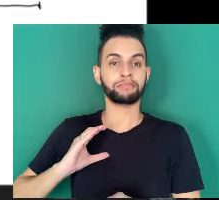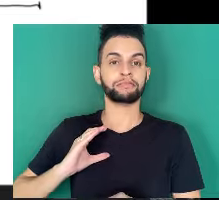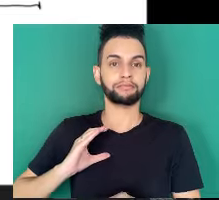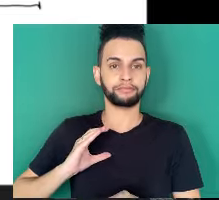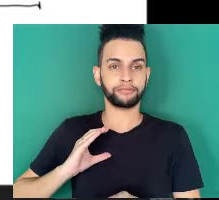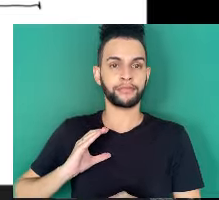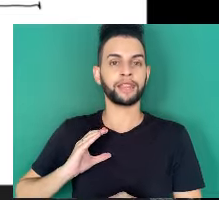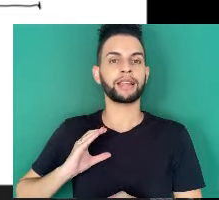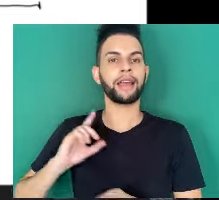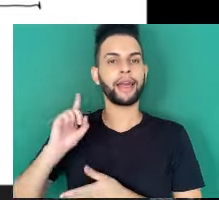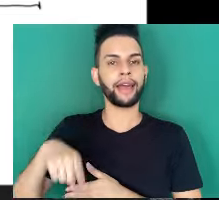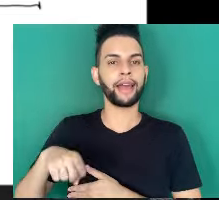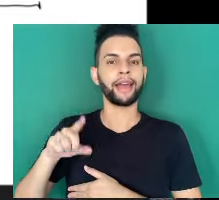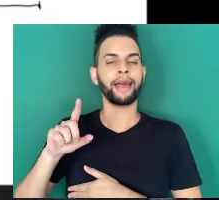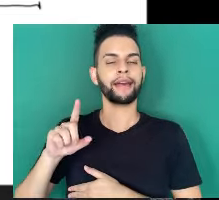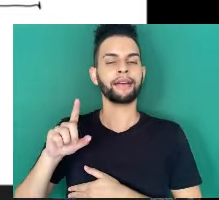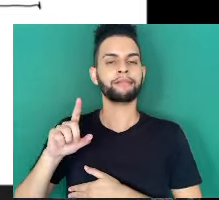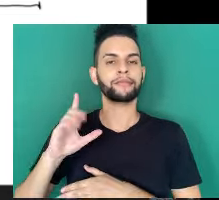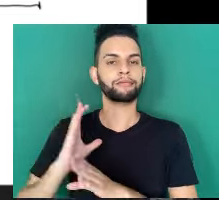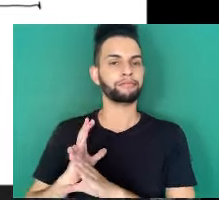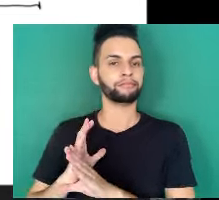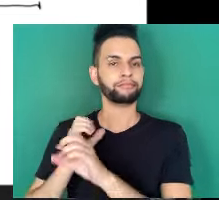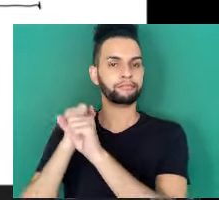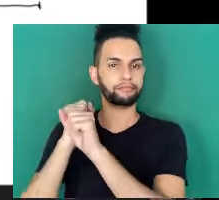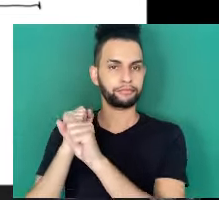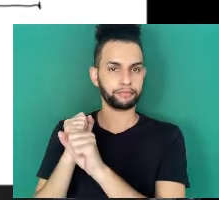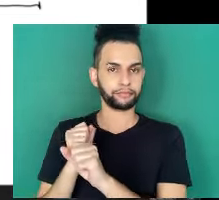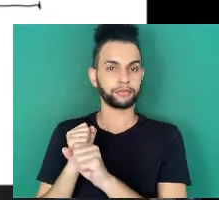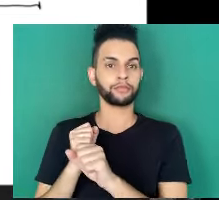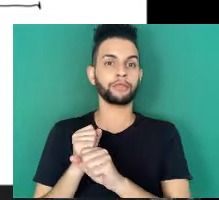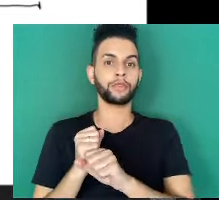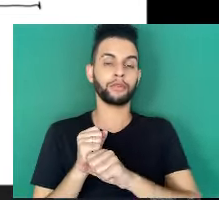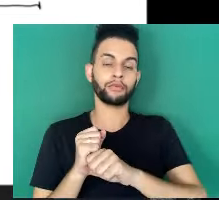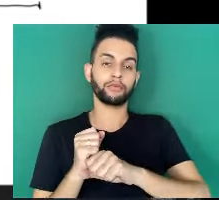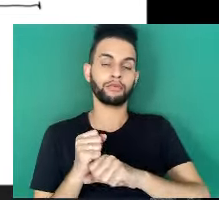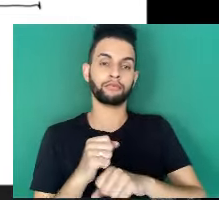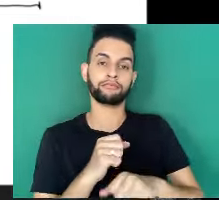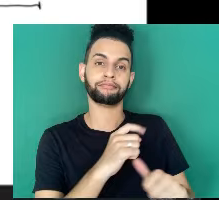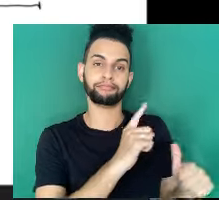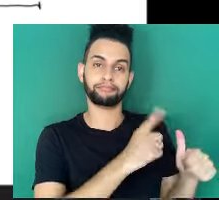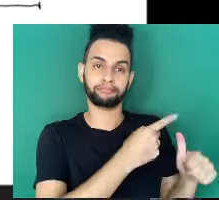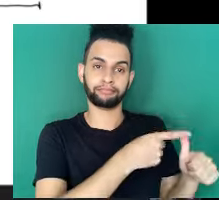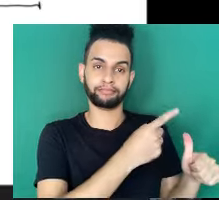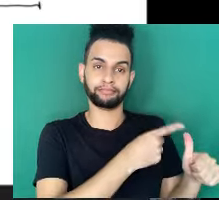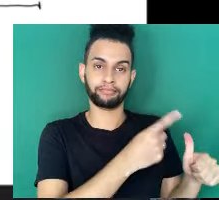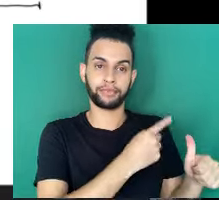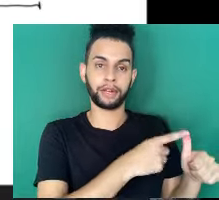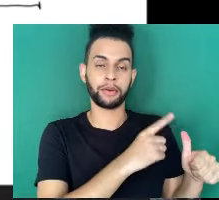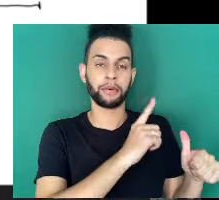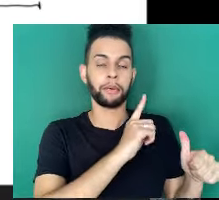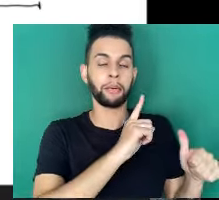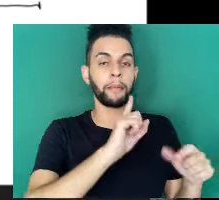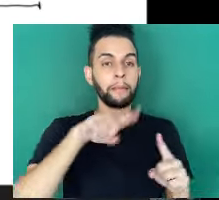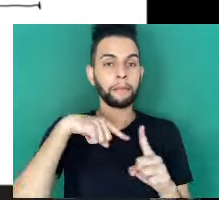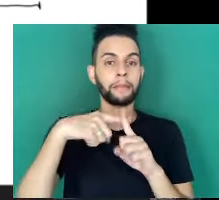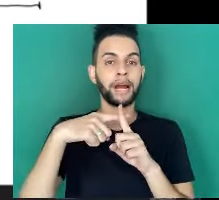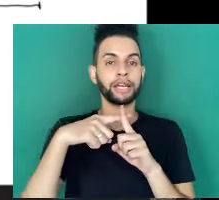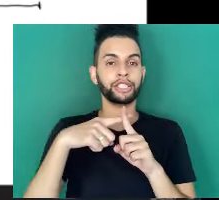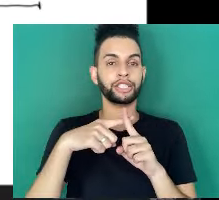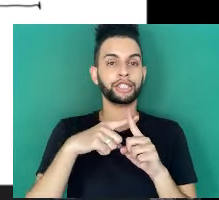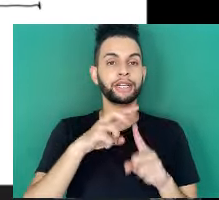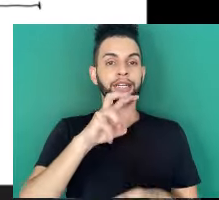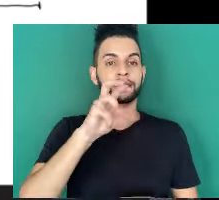aqui, que vai ser o resultado desse capital com esse juro